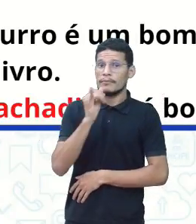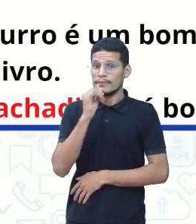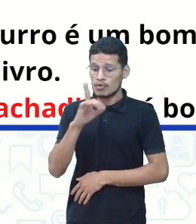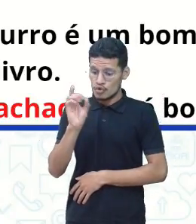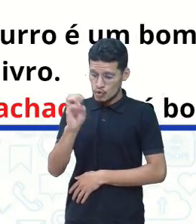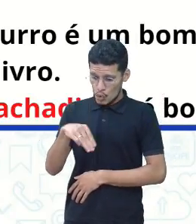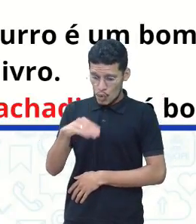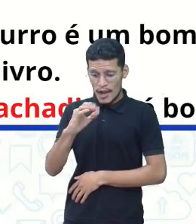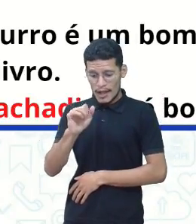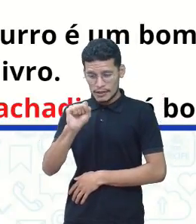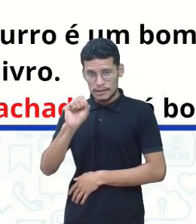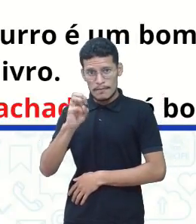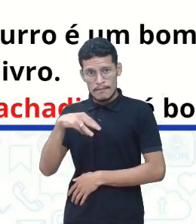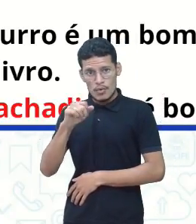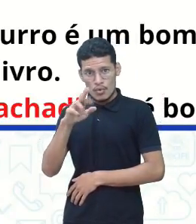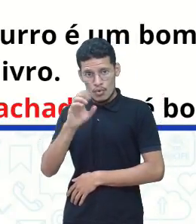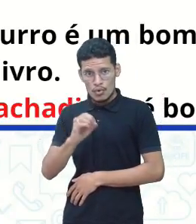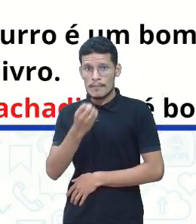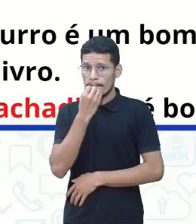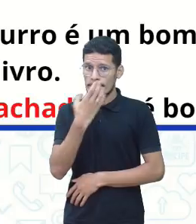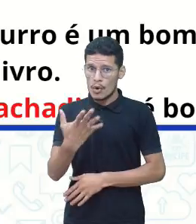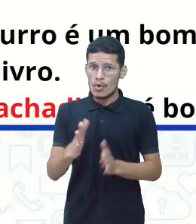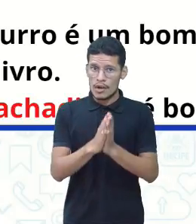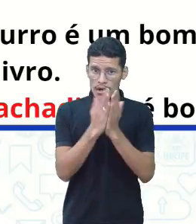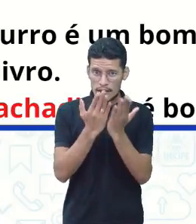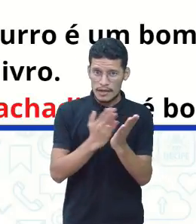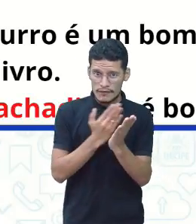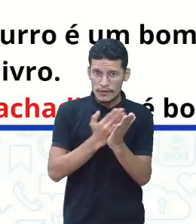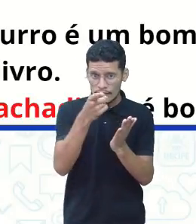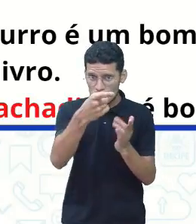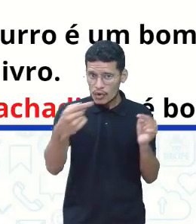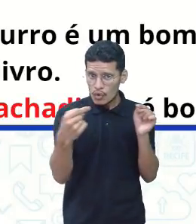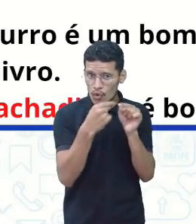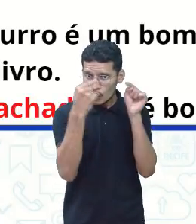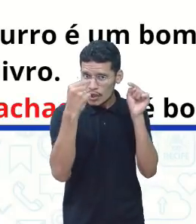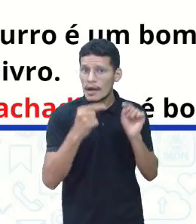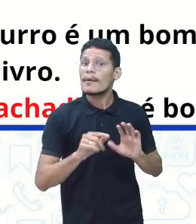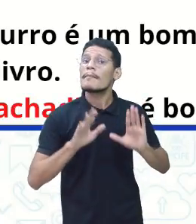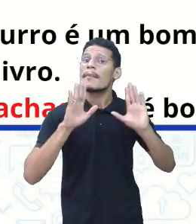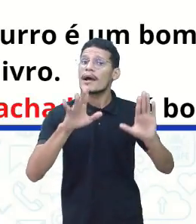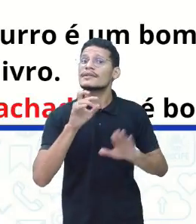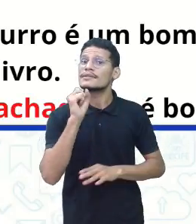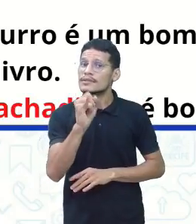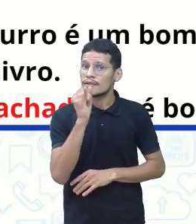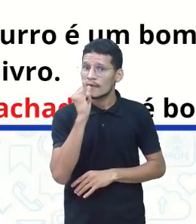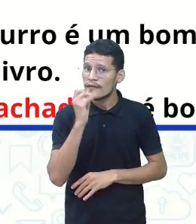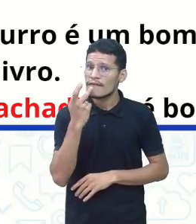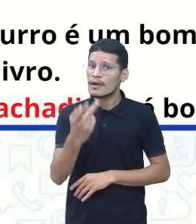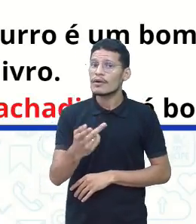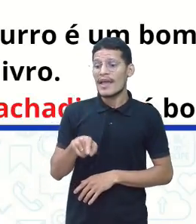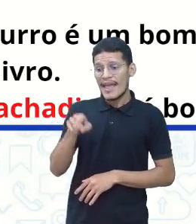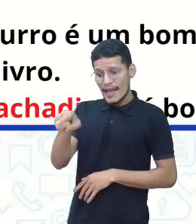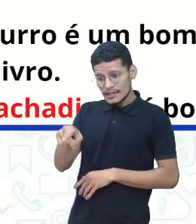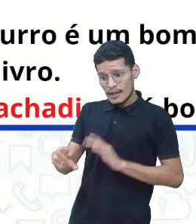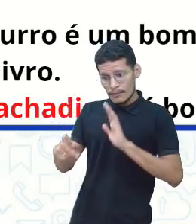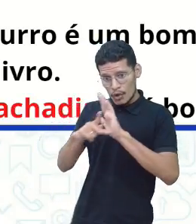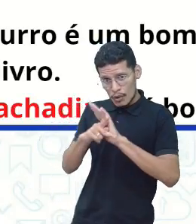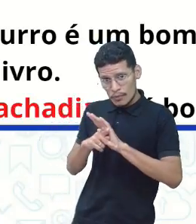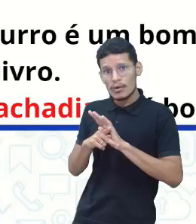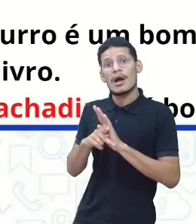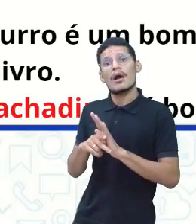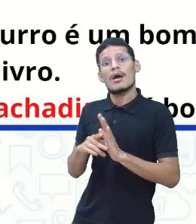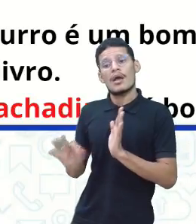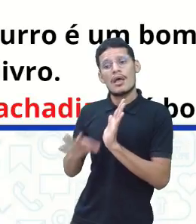é um bom livro, né? Então, vocês concordam comigo que Dom Casmurro é um bom livro? Mas, se eu falo assim, essa obra machadiana é